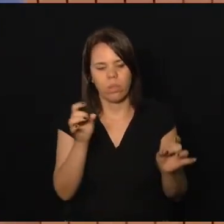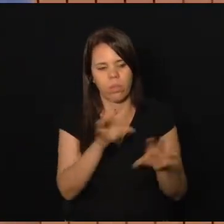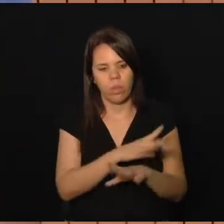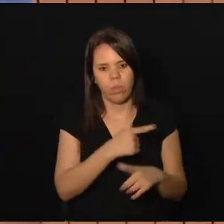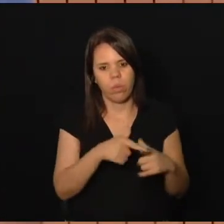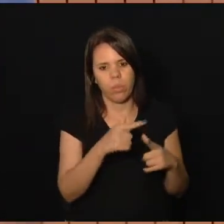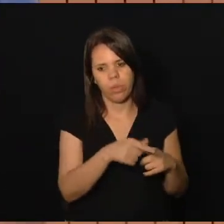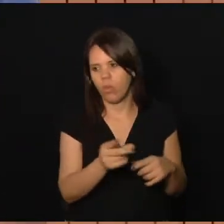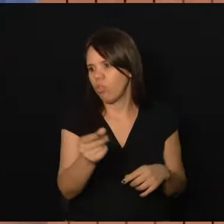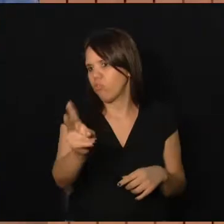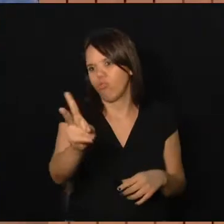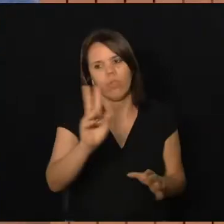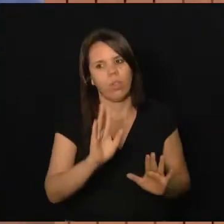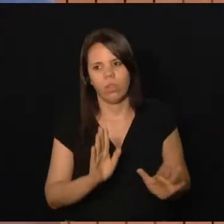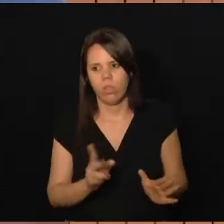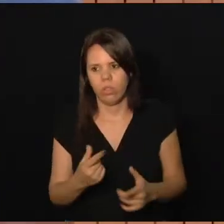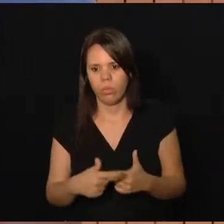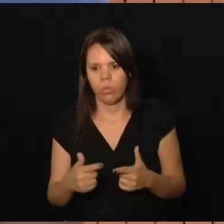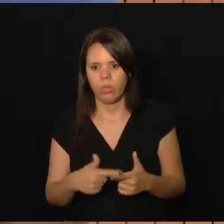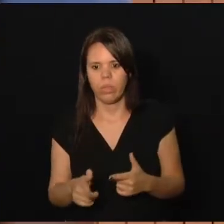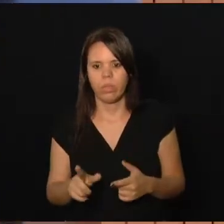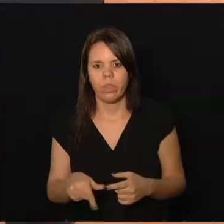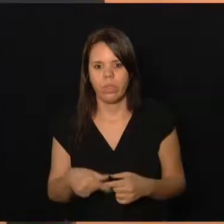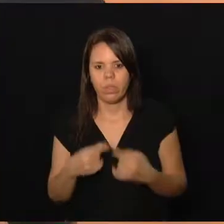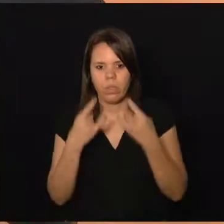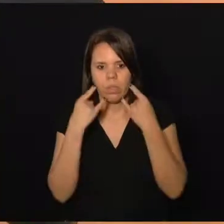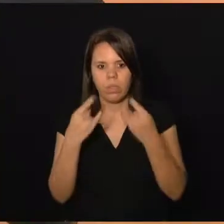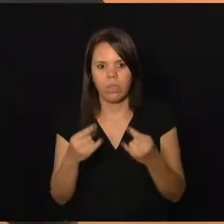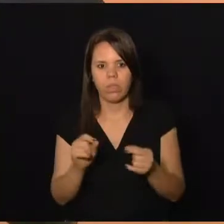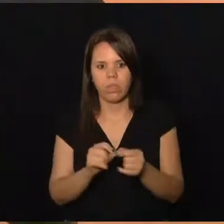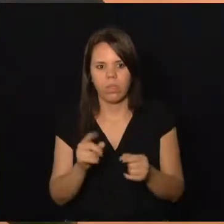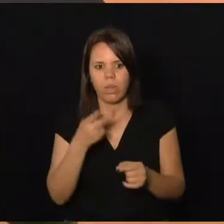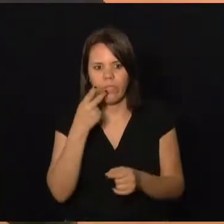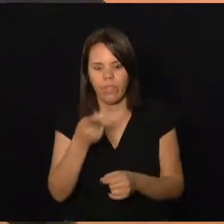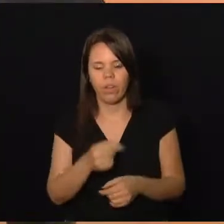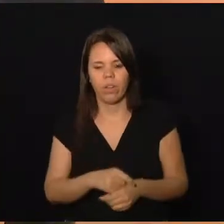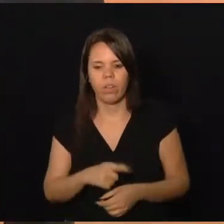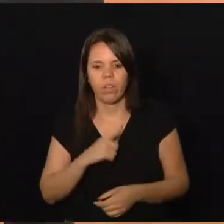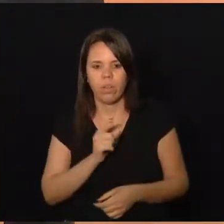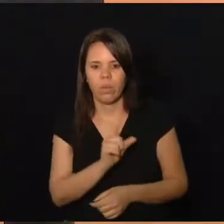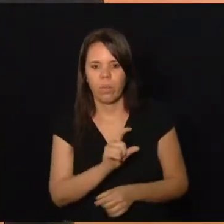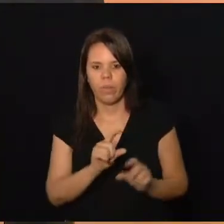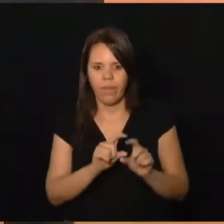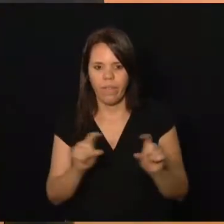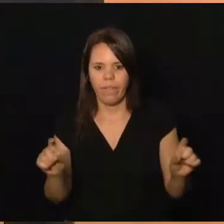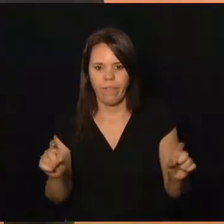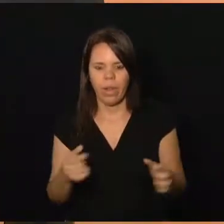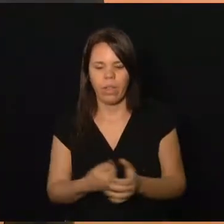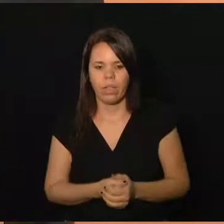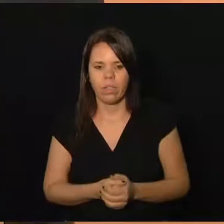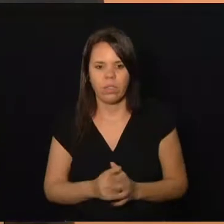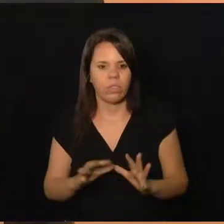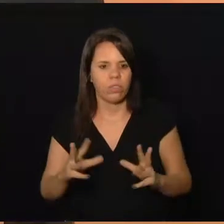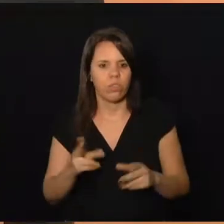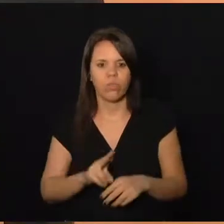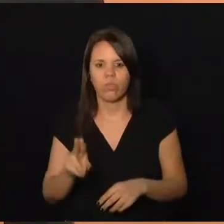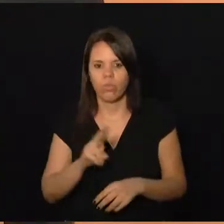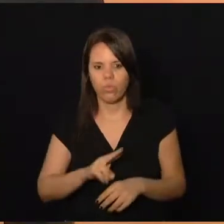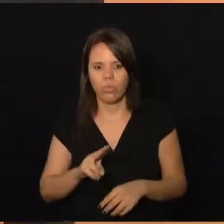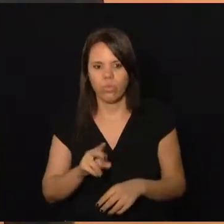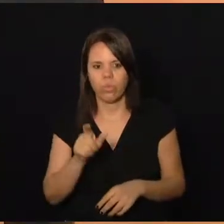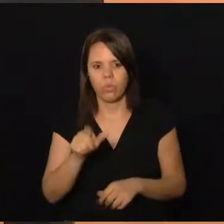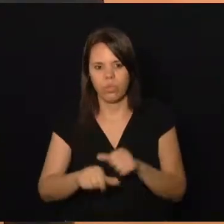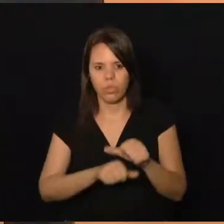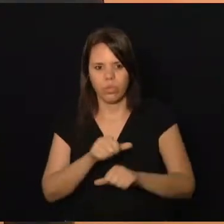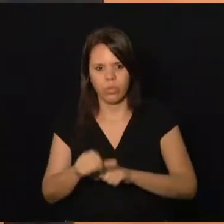uma continuidade. Uhum. É interessante isso que ele falou, porque tem uma frase que diz, né? Nem todo usuário se torna